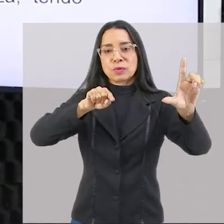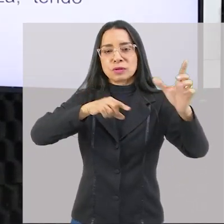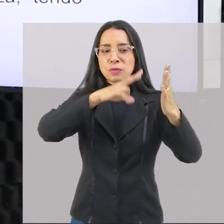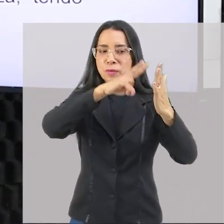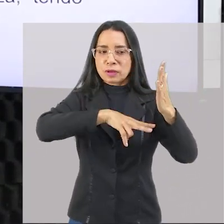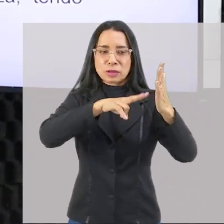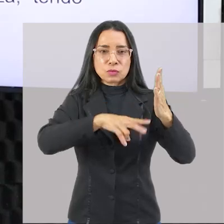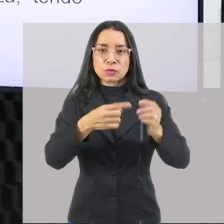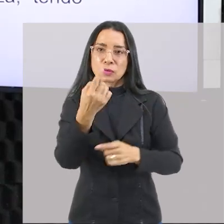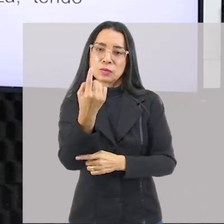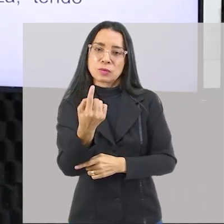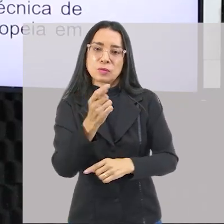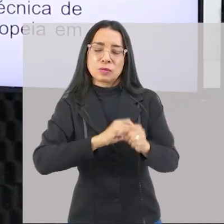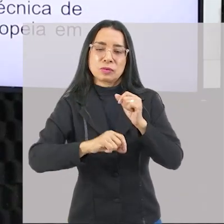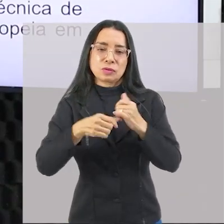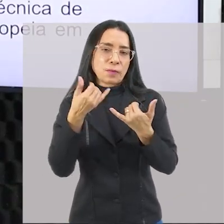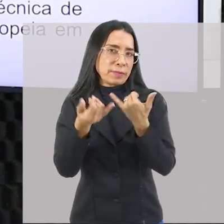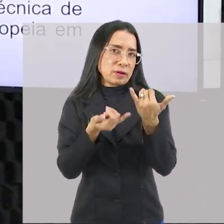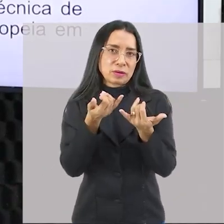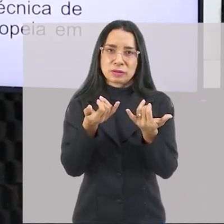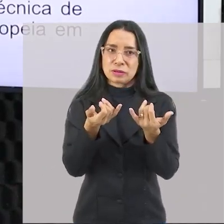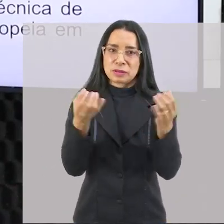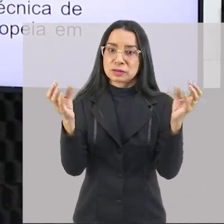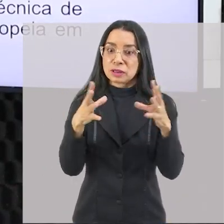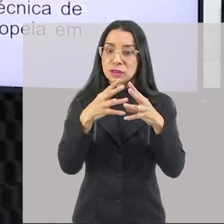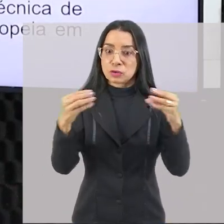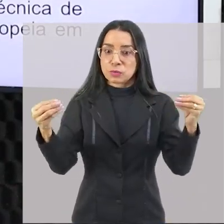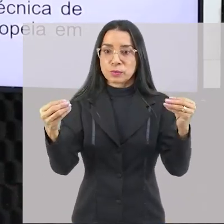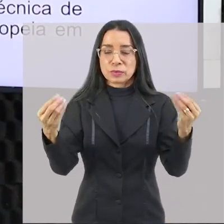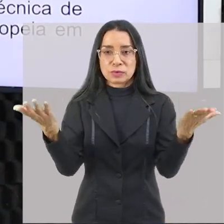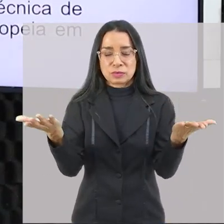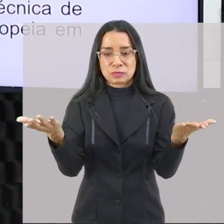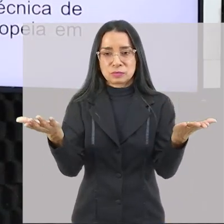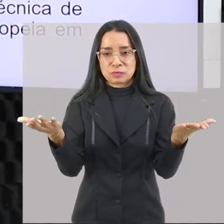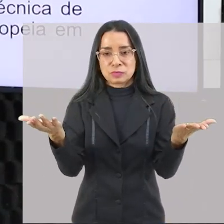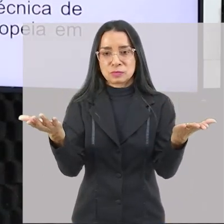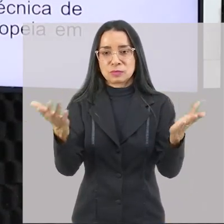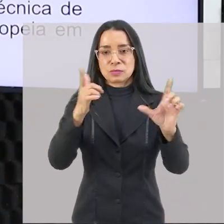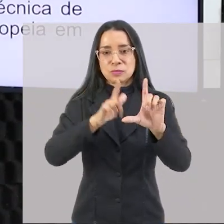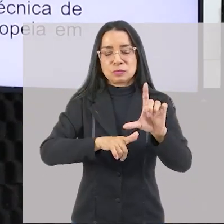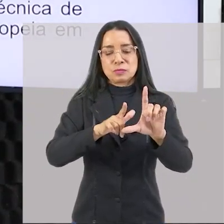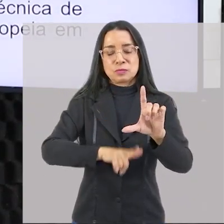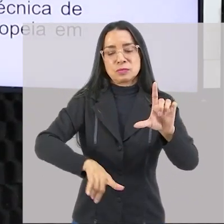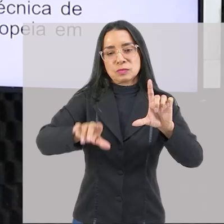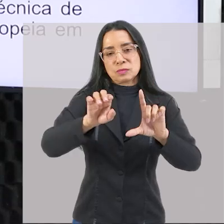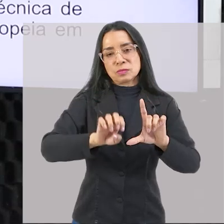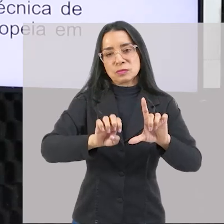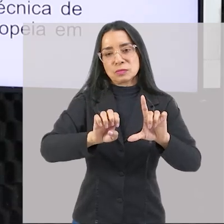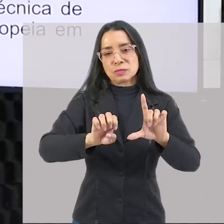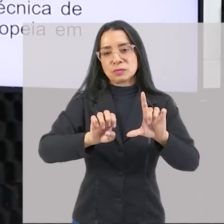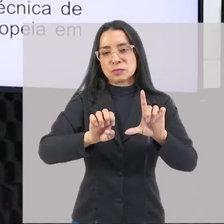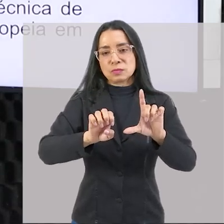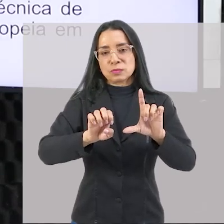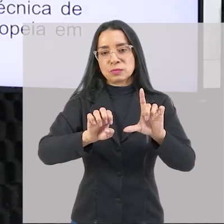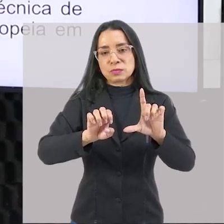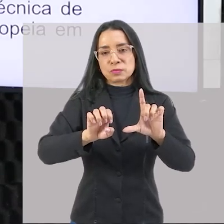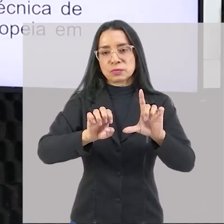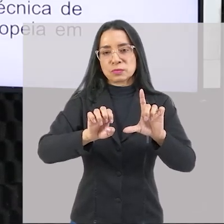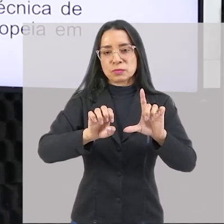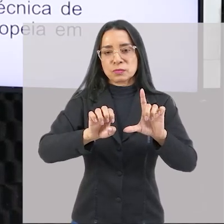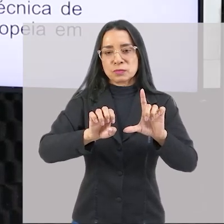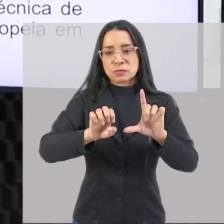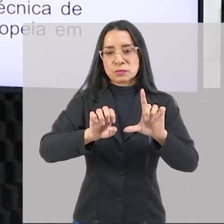brincando de brincadeiras que não são feitas mais hoje em dia com tanta frequência. Letra E. Apresentam figuras humanas em